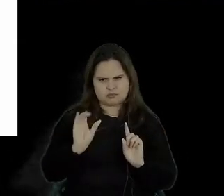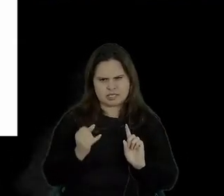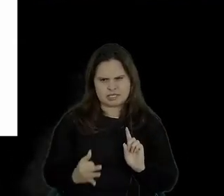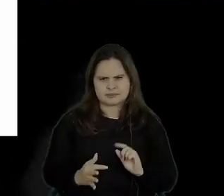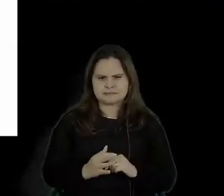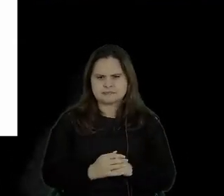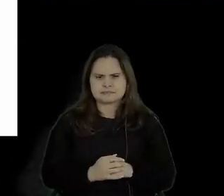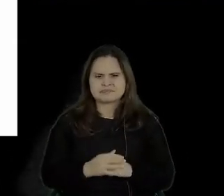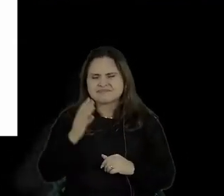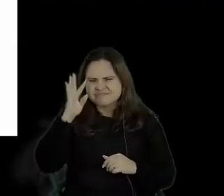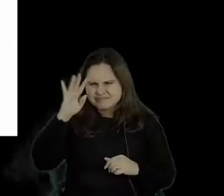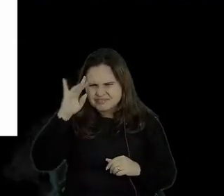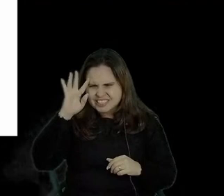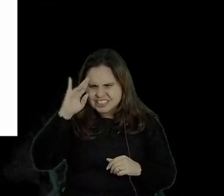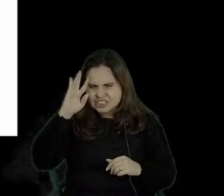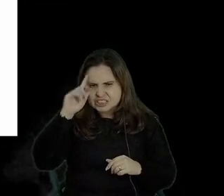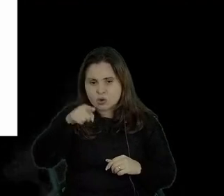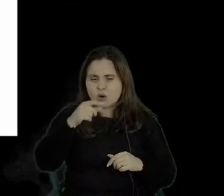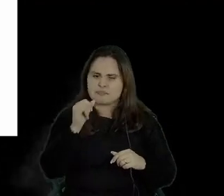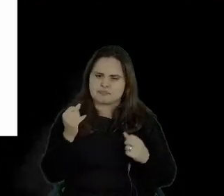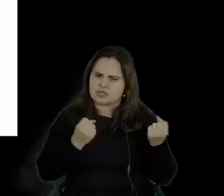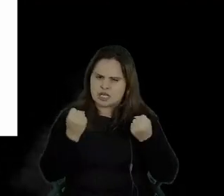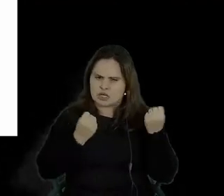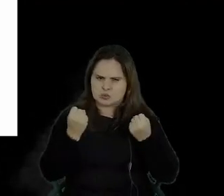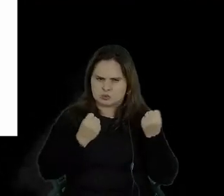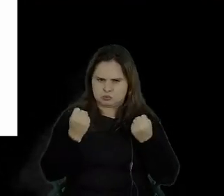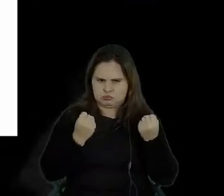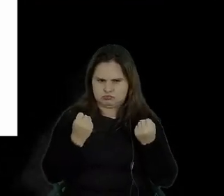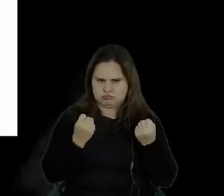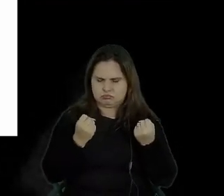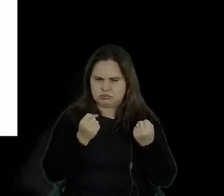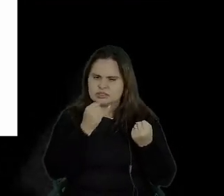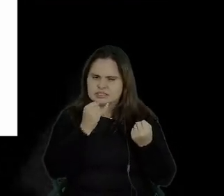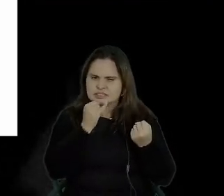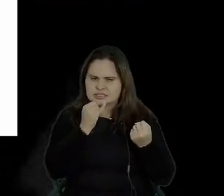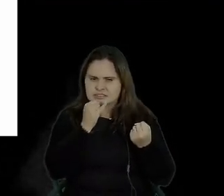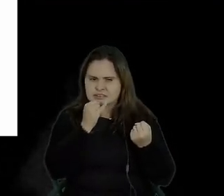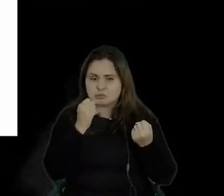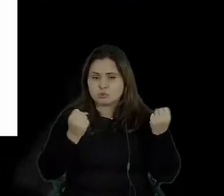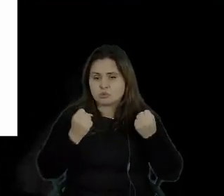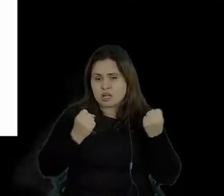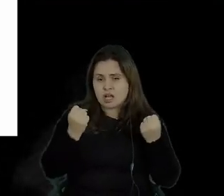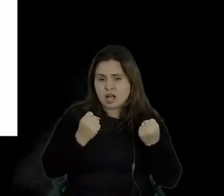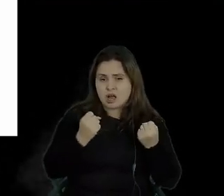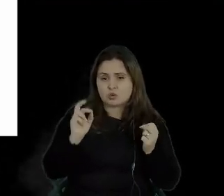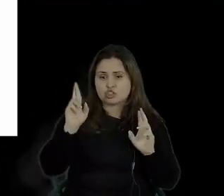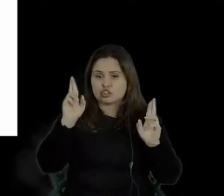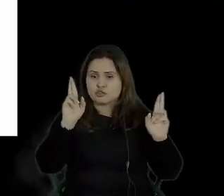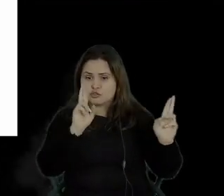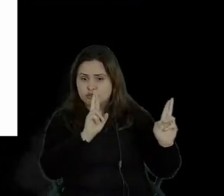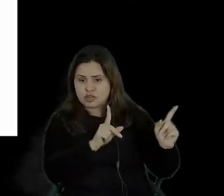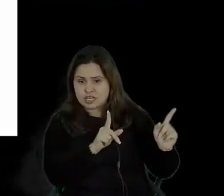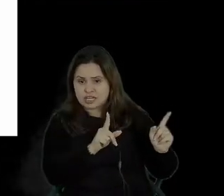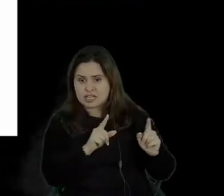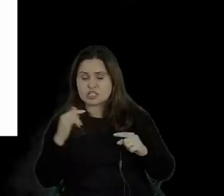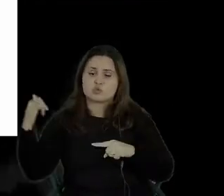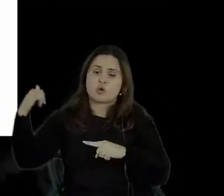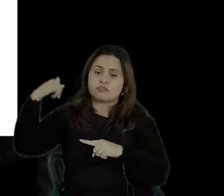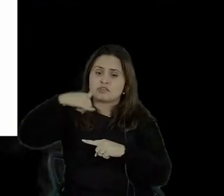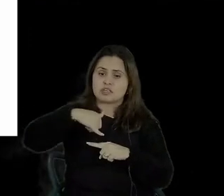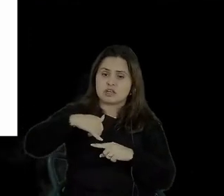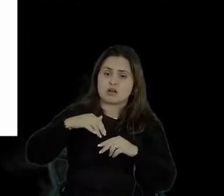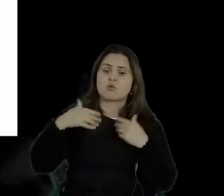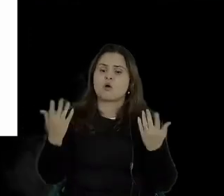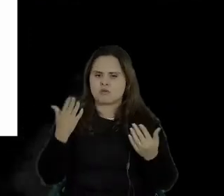Imagina só, eu quero entender como que funciona o carro, né? Eu quero saber se o carro, qual é a diferença de um carro e de um avião? Alguém